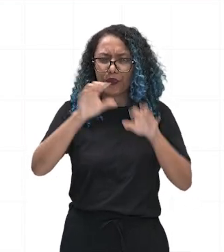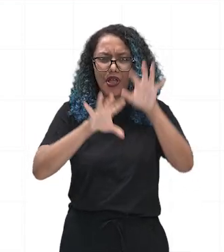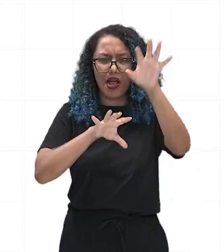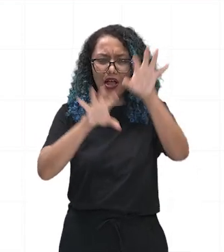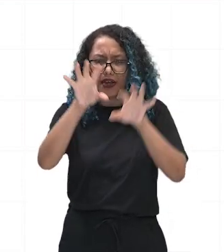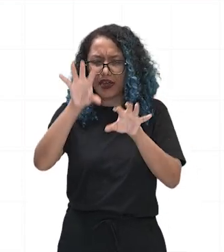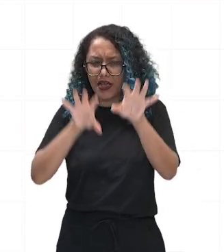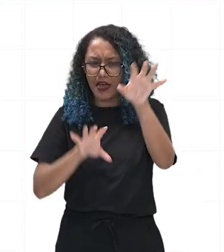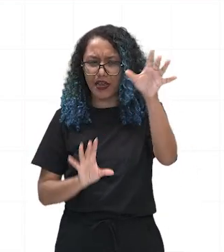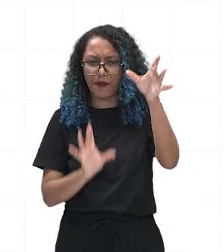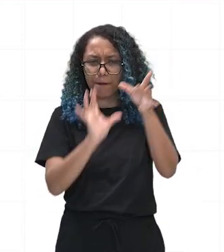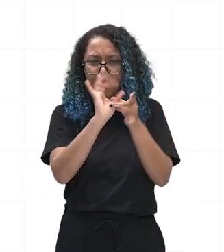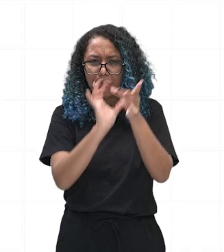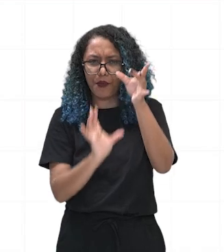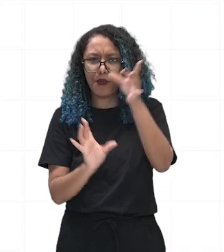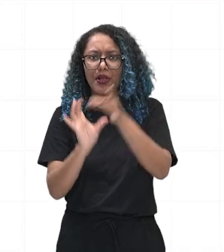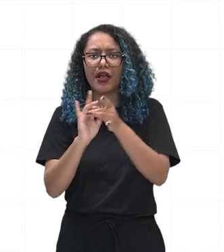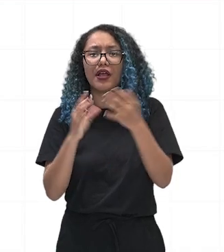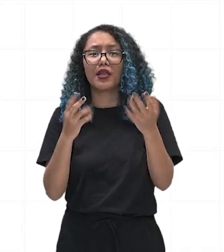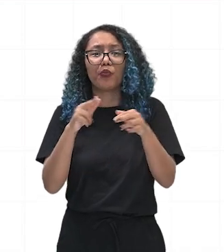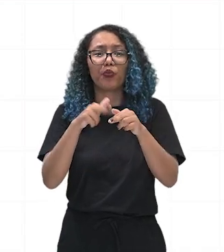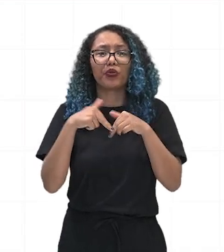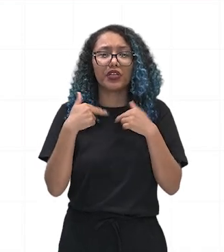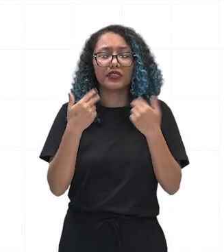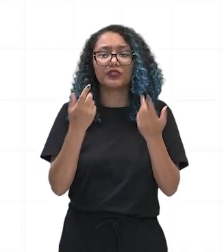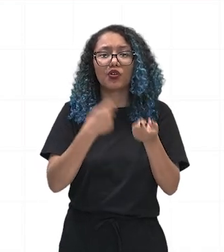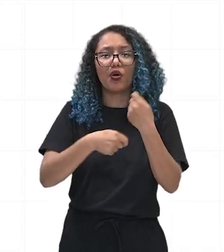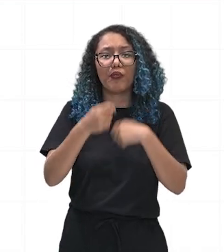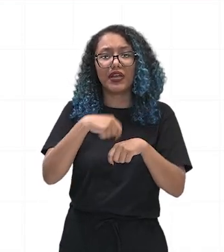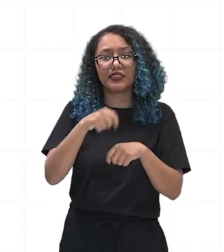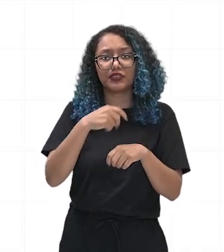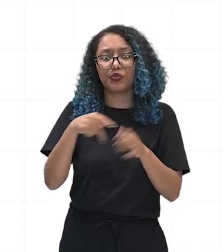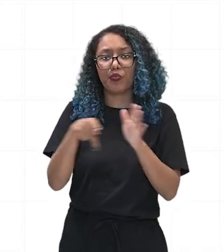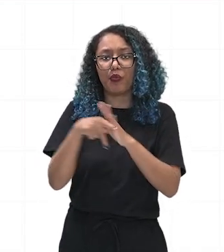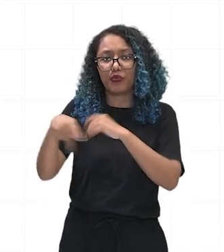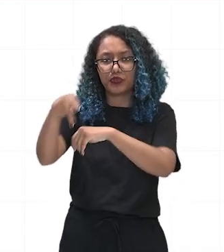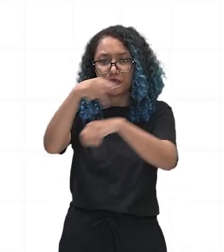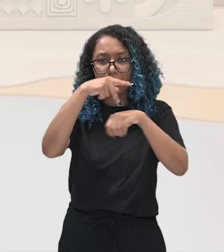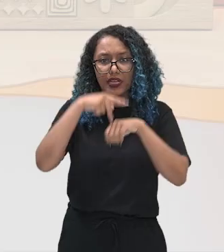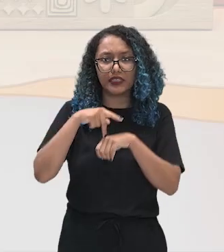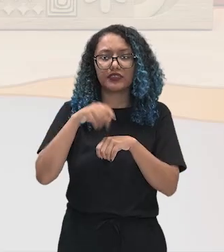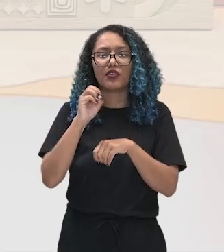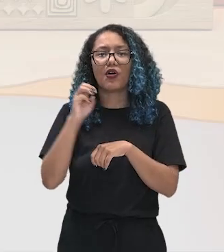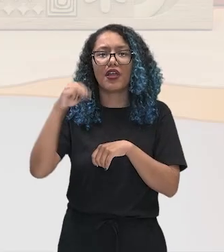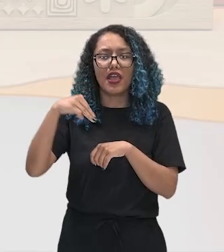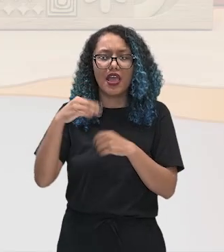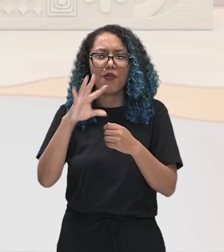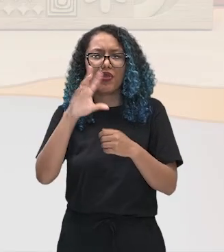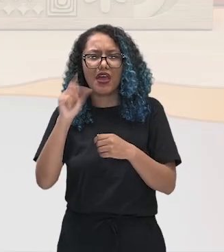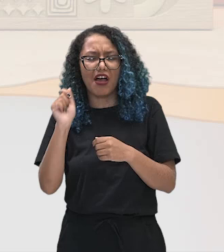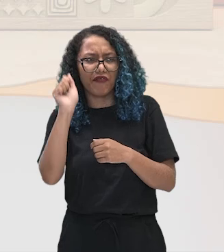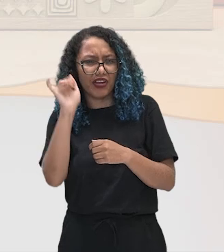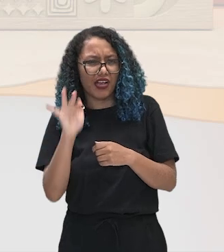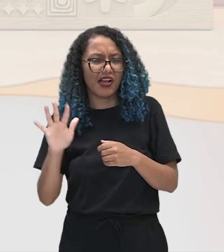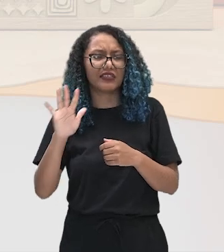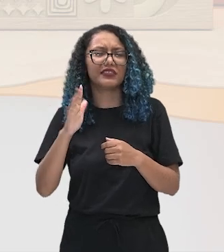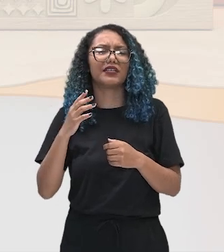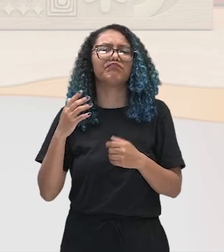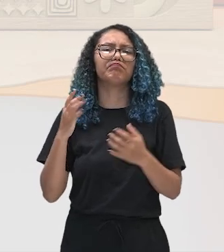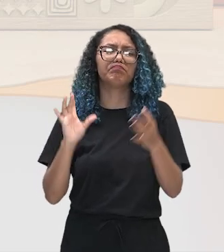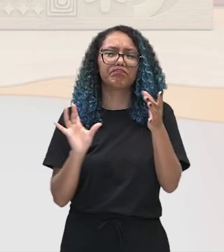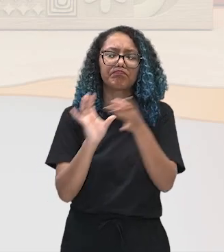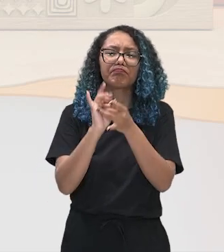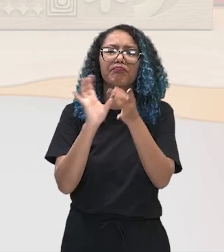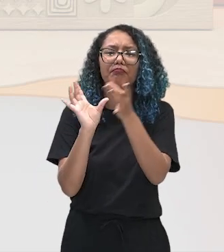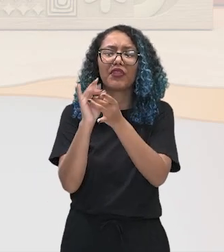Isso facilitou o comércio entre os países do Oriente Médio, África e Europa. Olha só aqui nesse